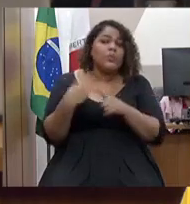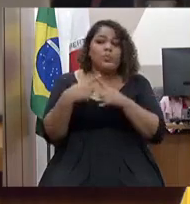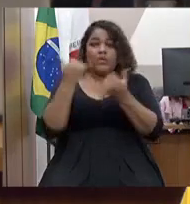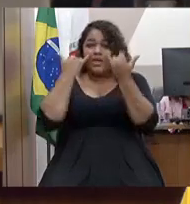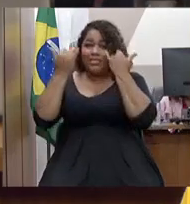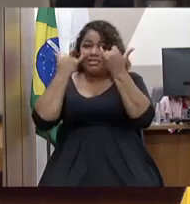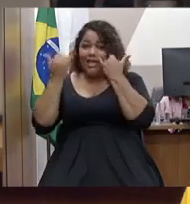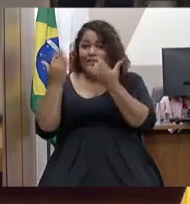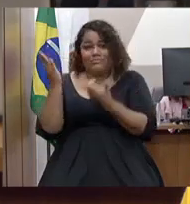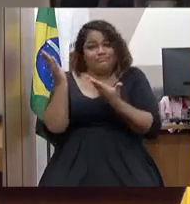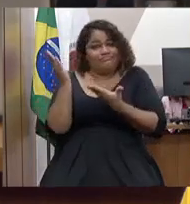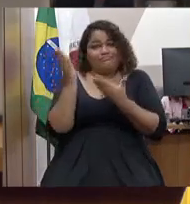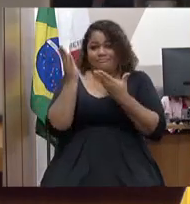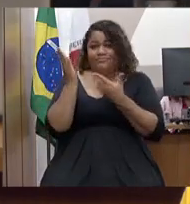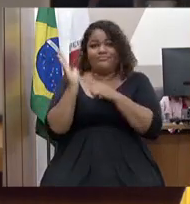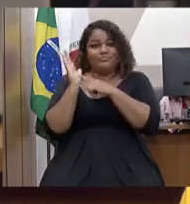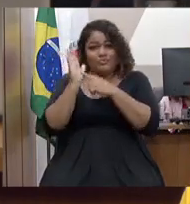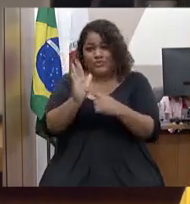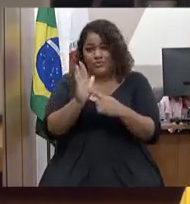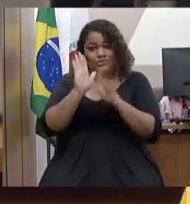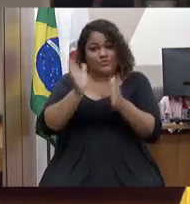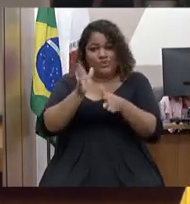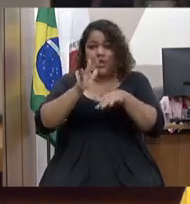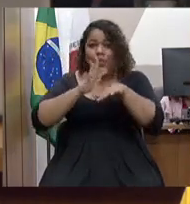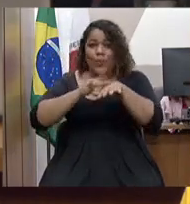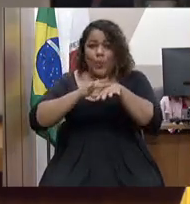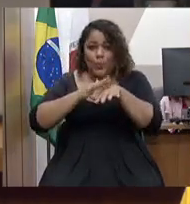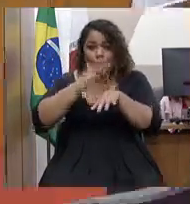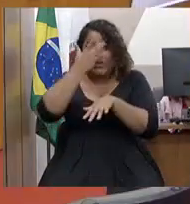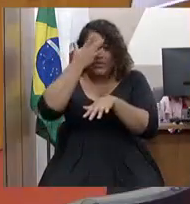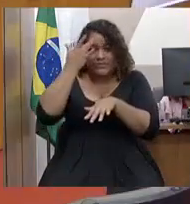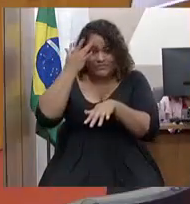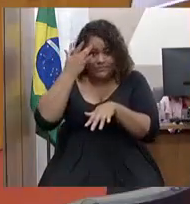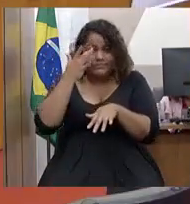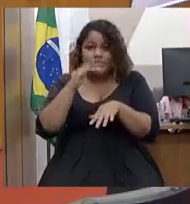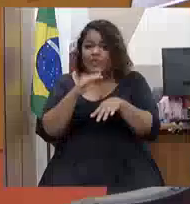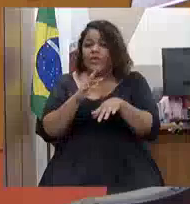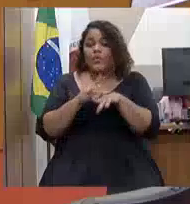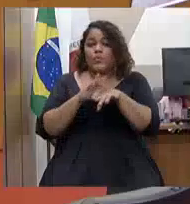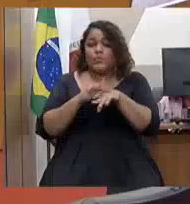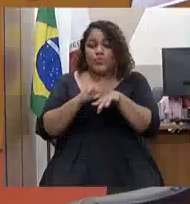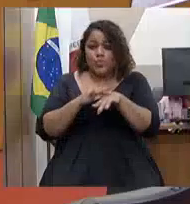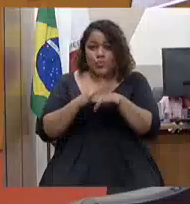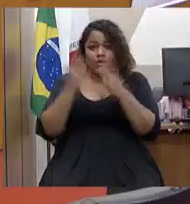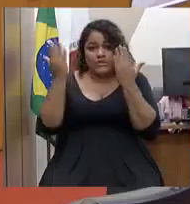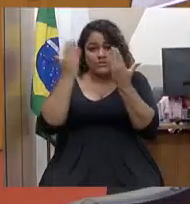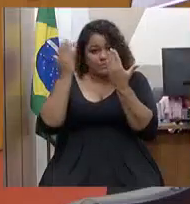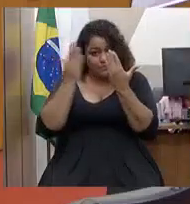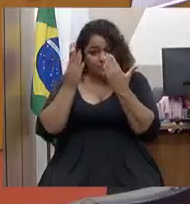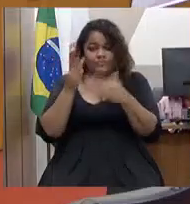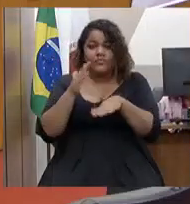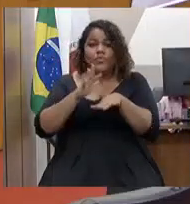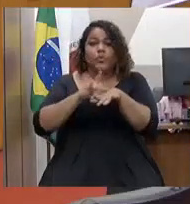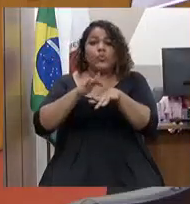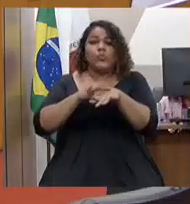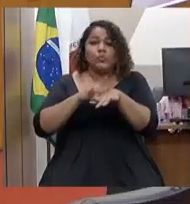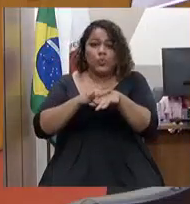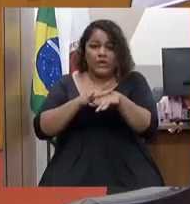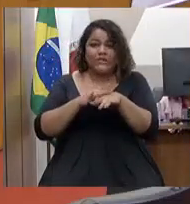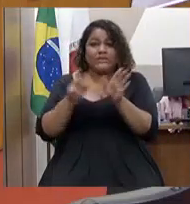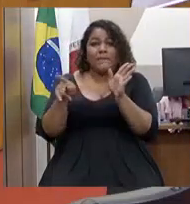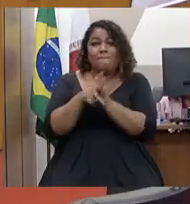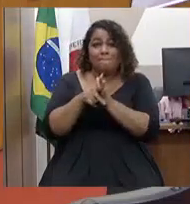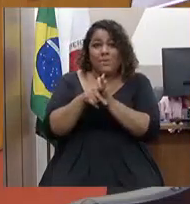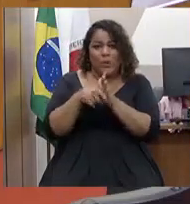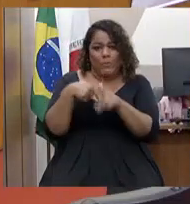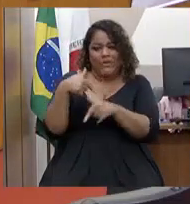né emocionais das doenças laborais né isso sem dizer das outras